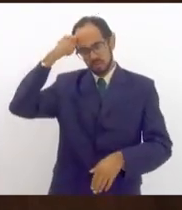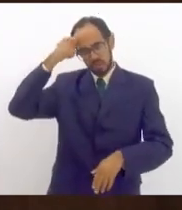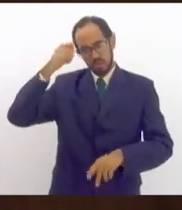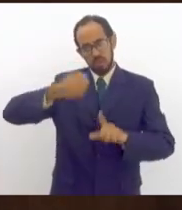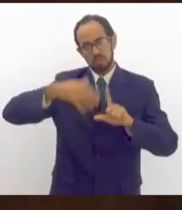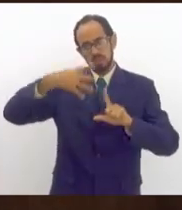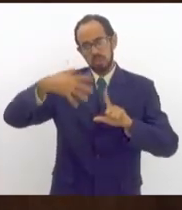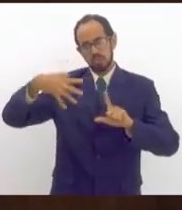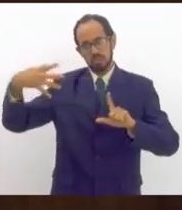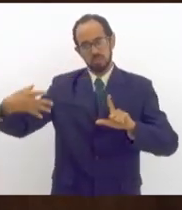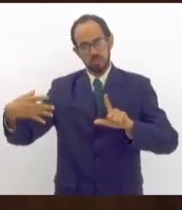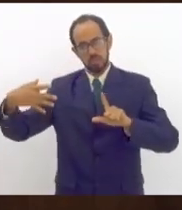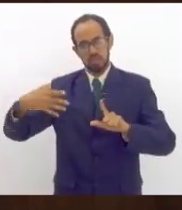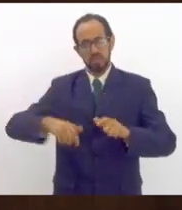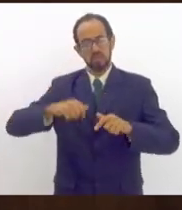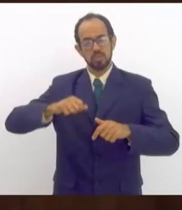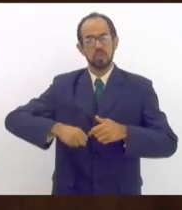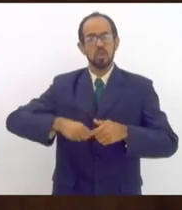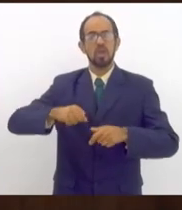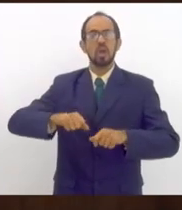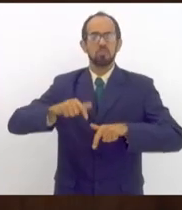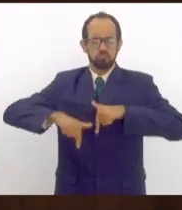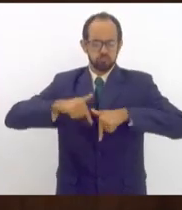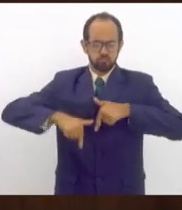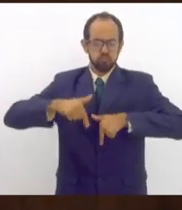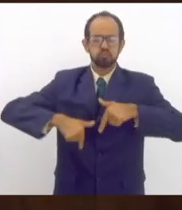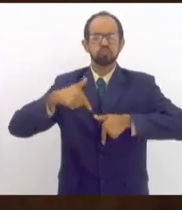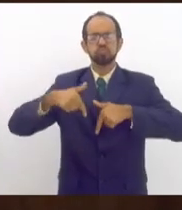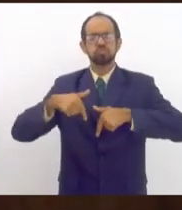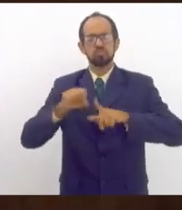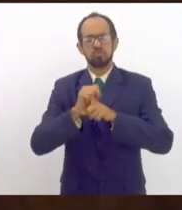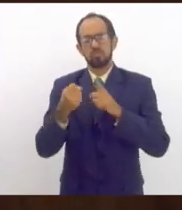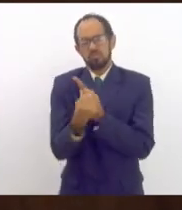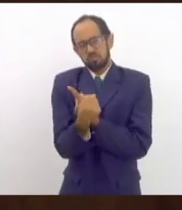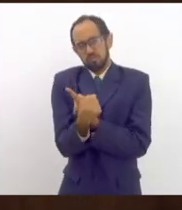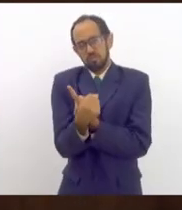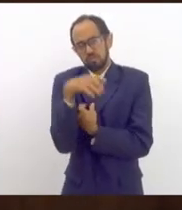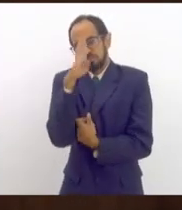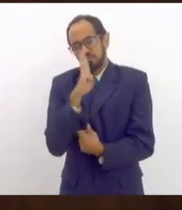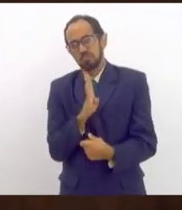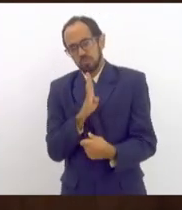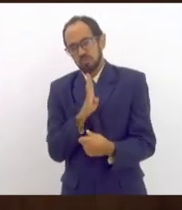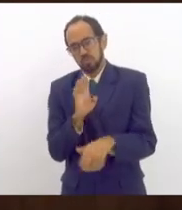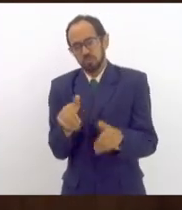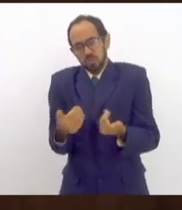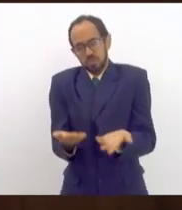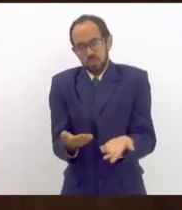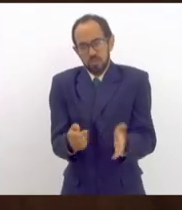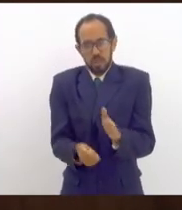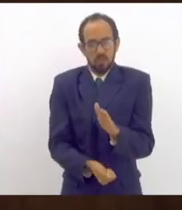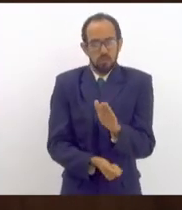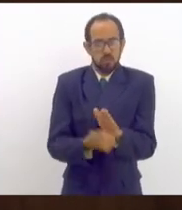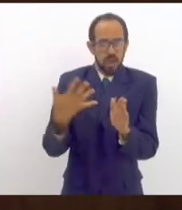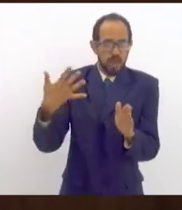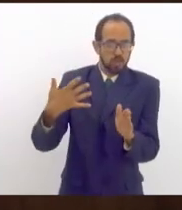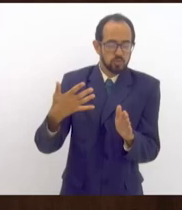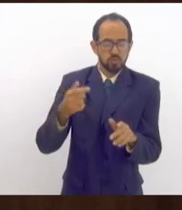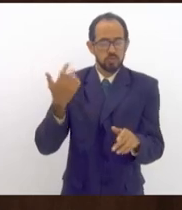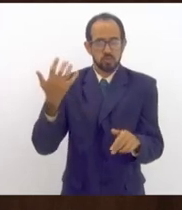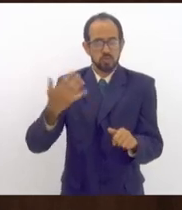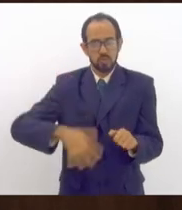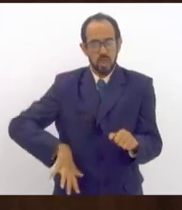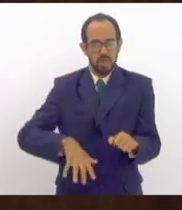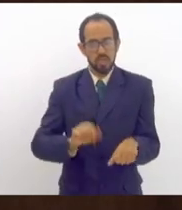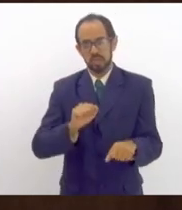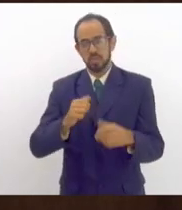lgbtqia+ enfrentamos na sociedade brasileira e evidentemente que aí vai ter muita gente que não vai querer né e não